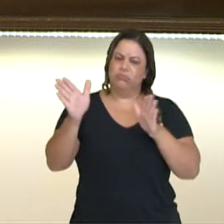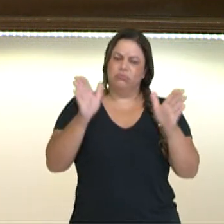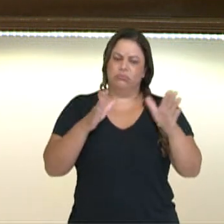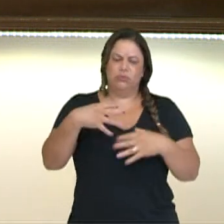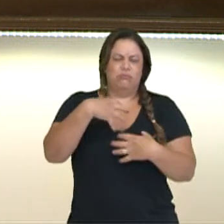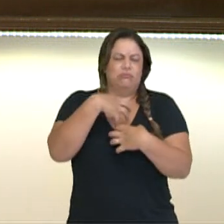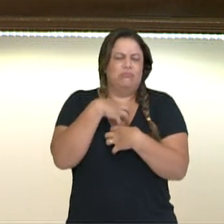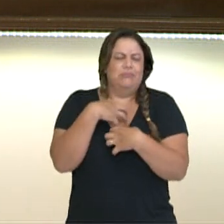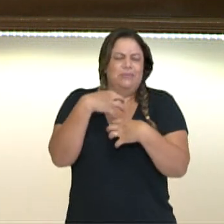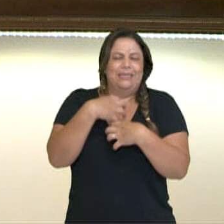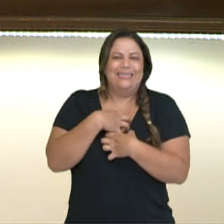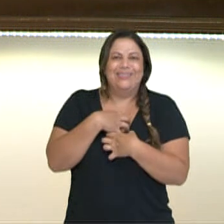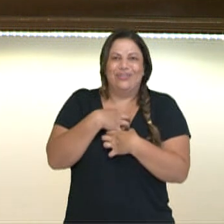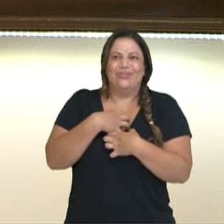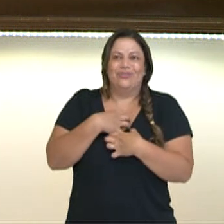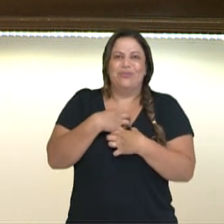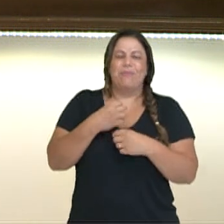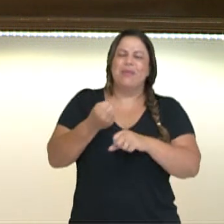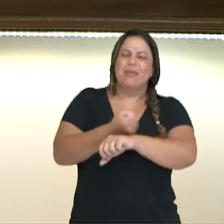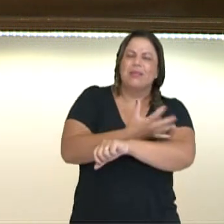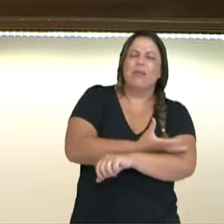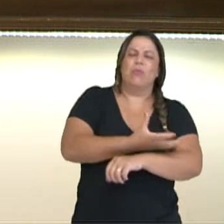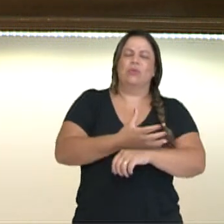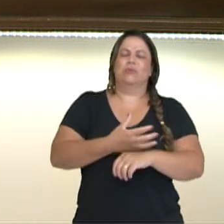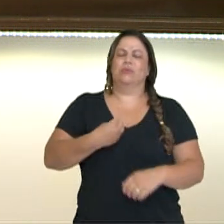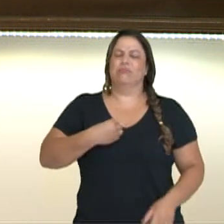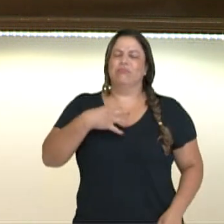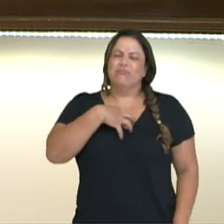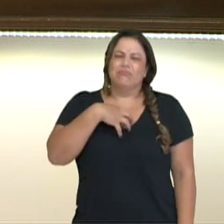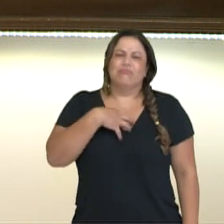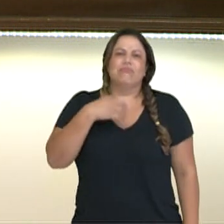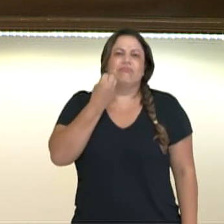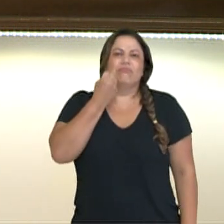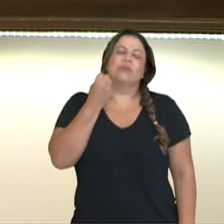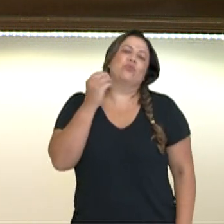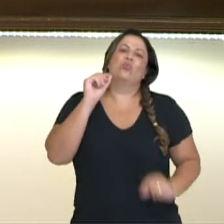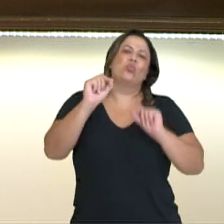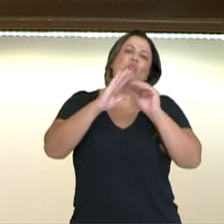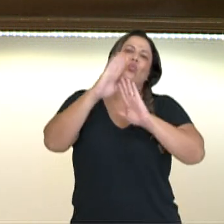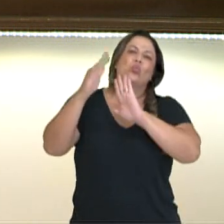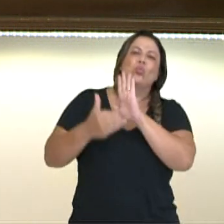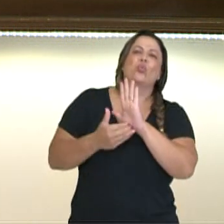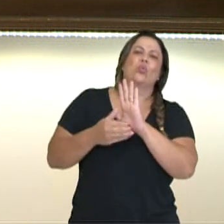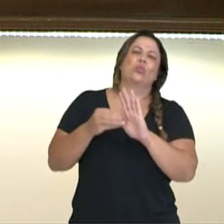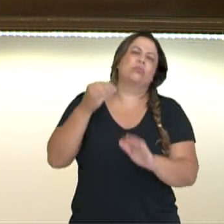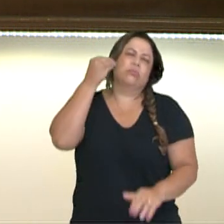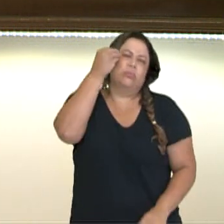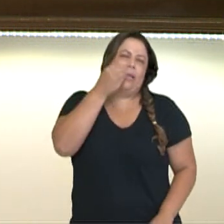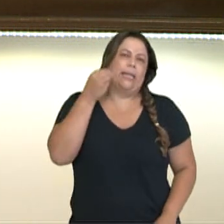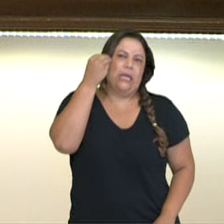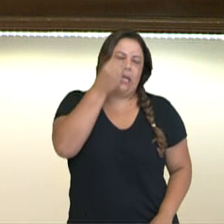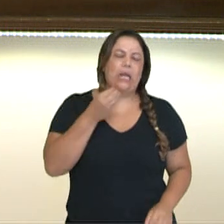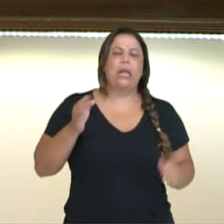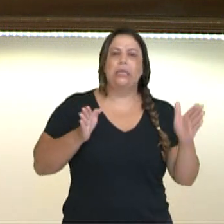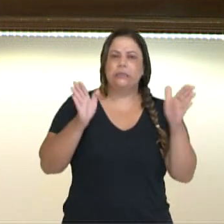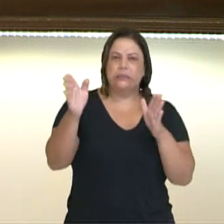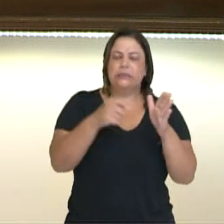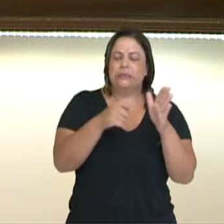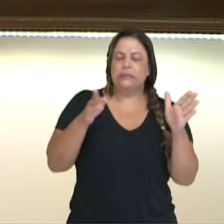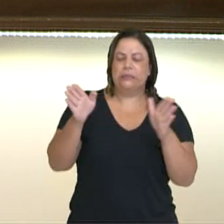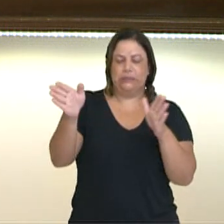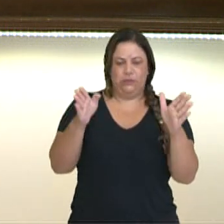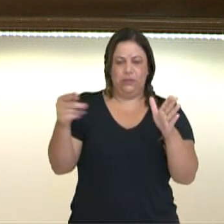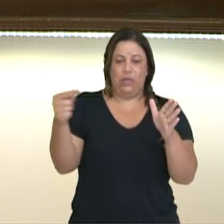sentimentos, sensações, do que a gente presencia no momento em que a gente está vivendo. Então, naquela época, estava